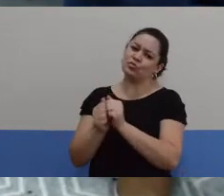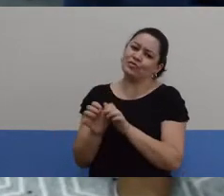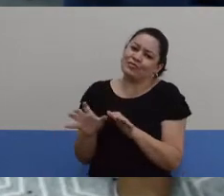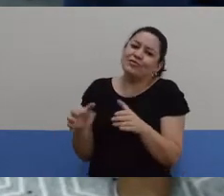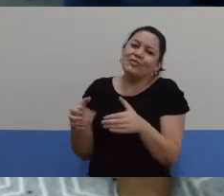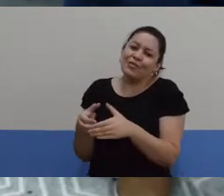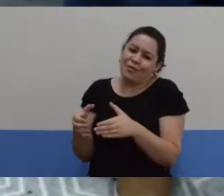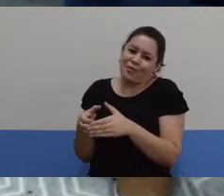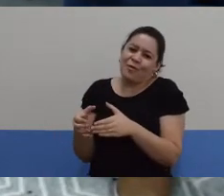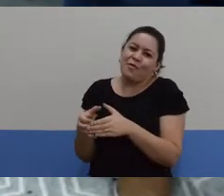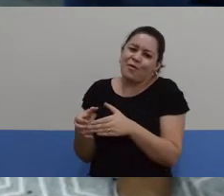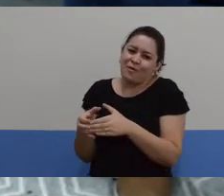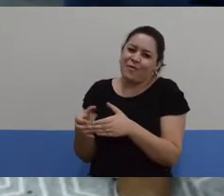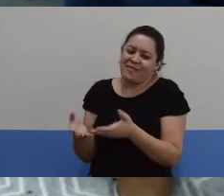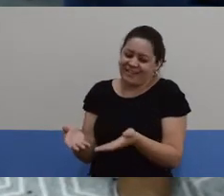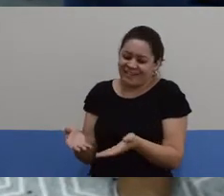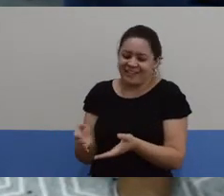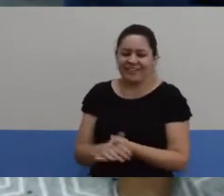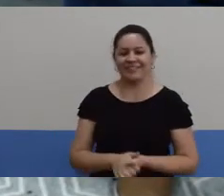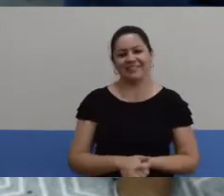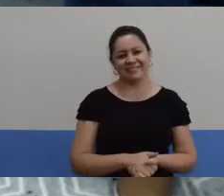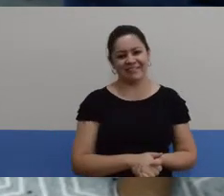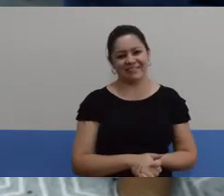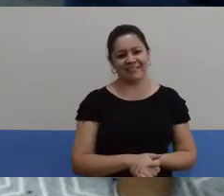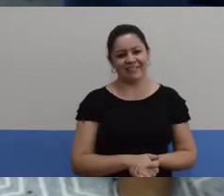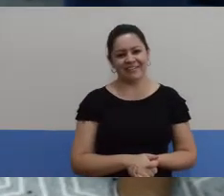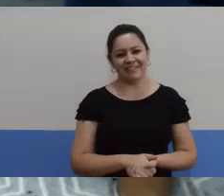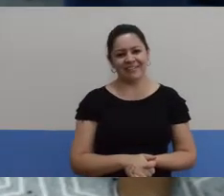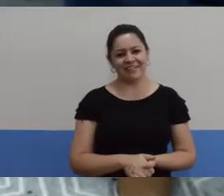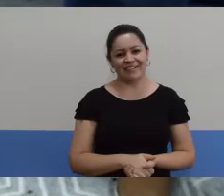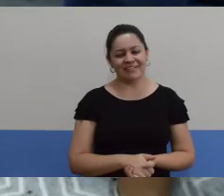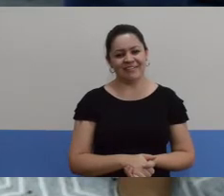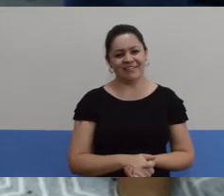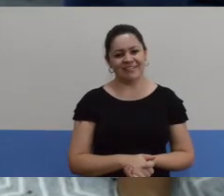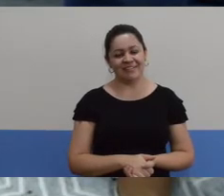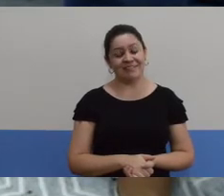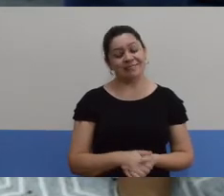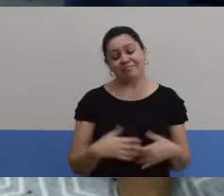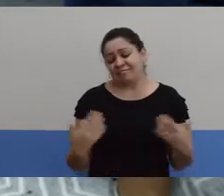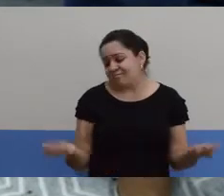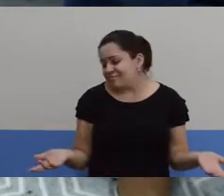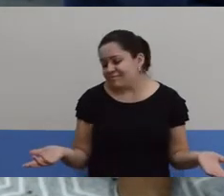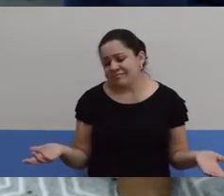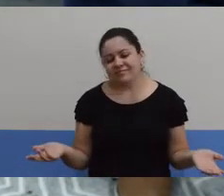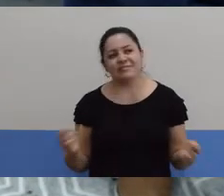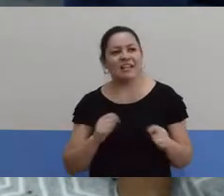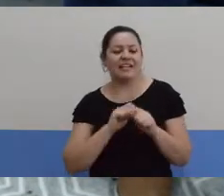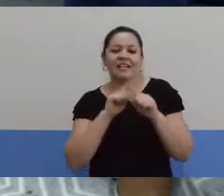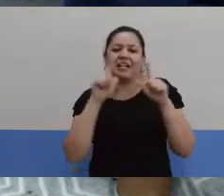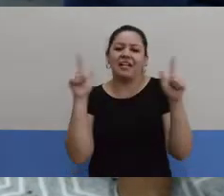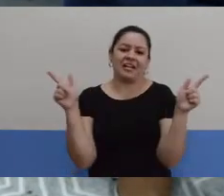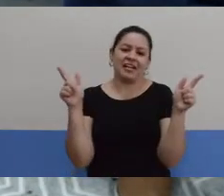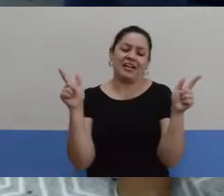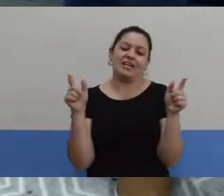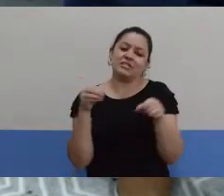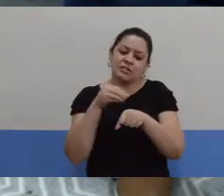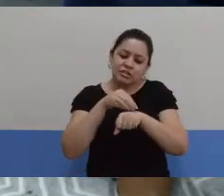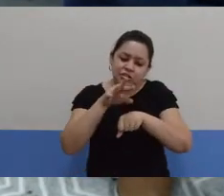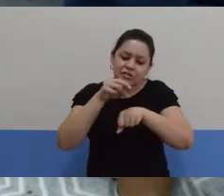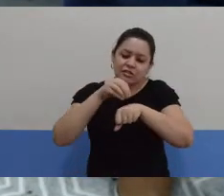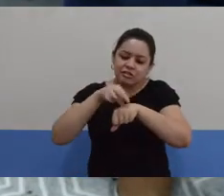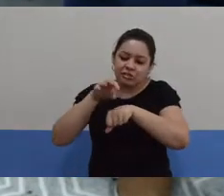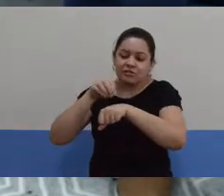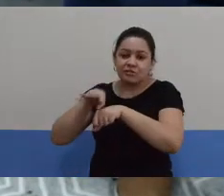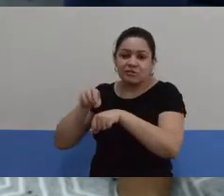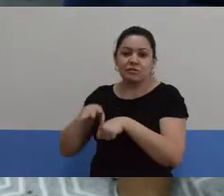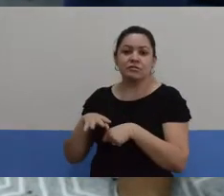sabe? Certo. Então é isso. Eu acho que, enfim, a gente deixa, claro, a gente dá algumas dicas. Nós não